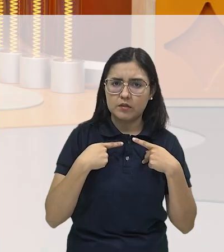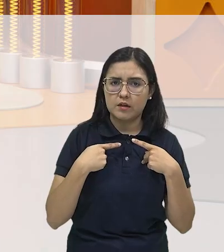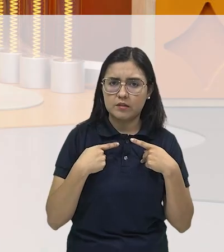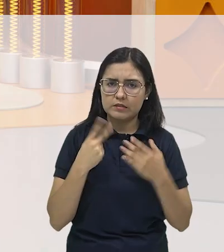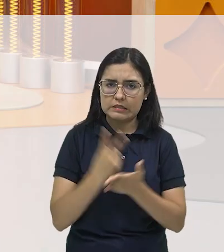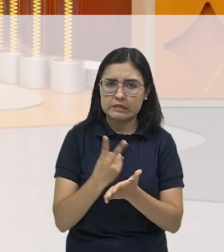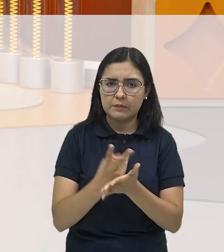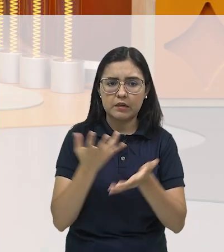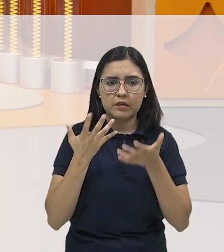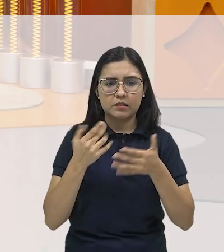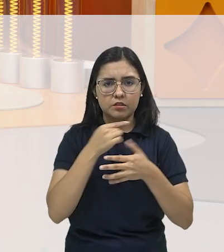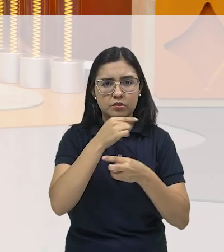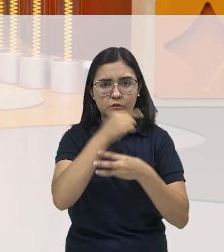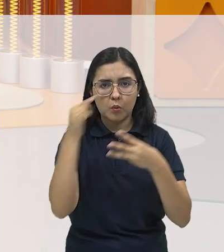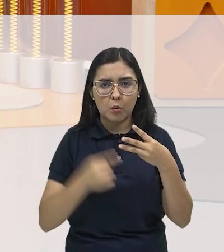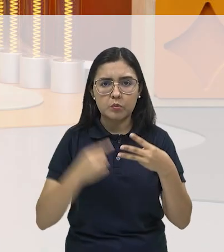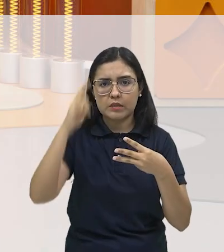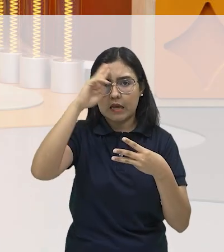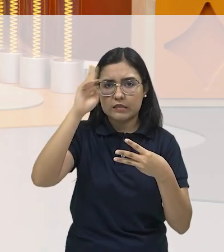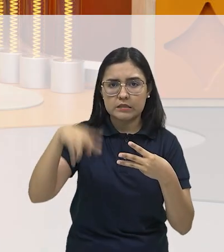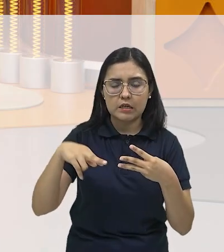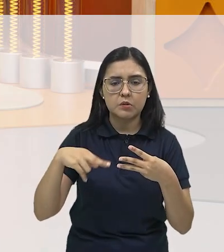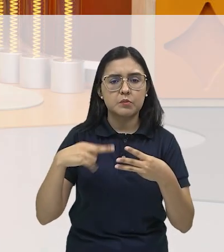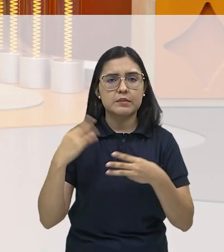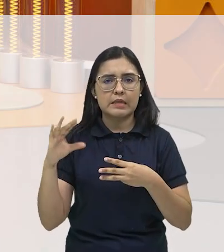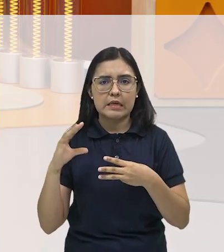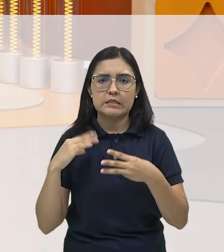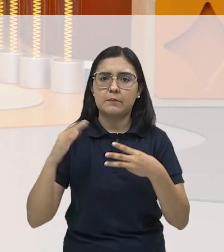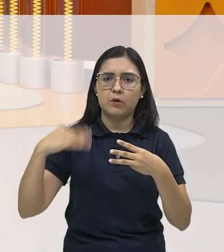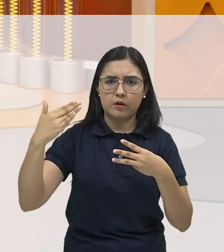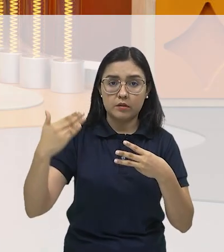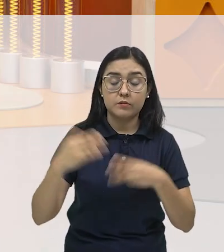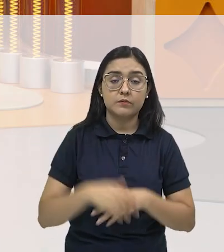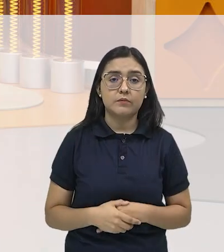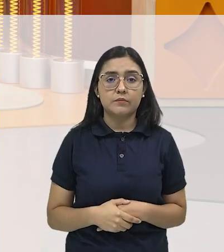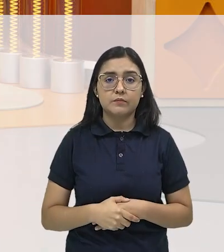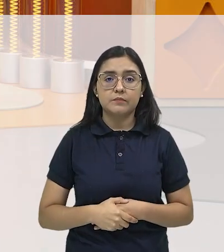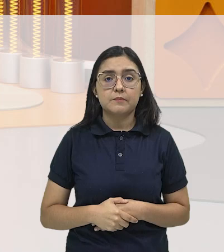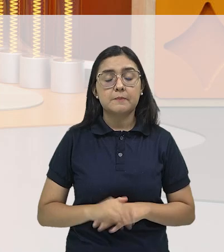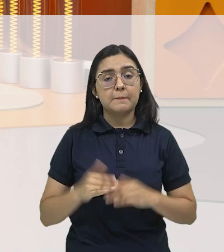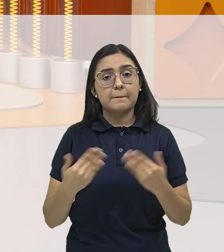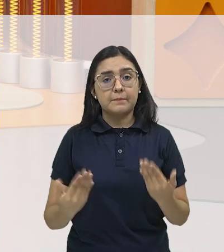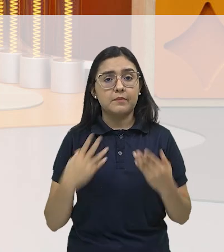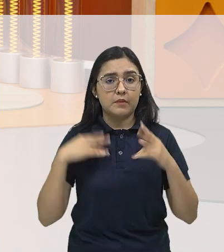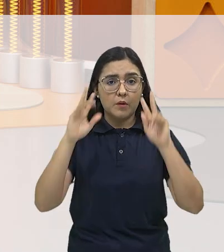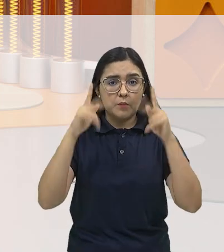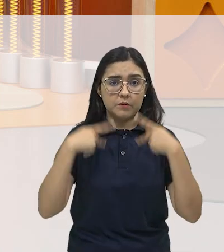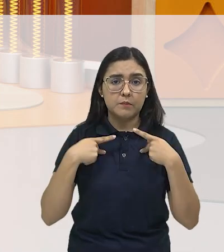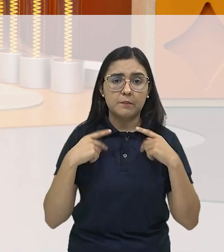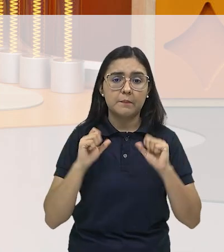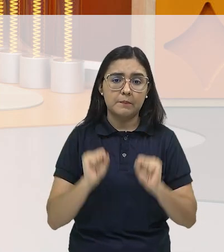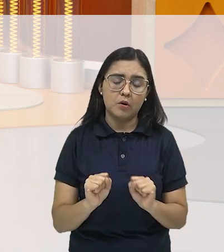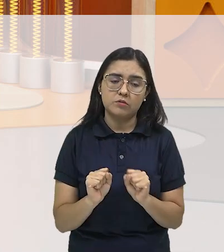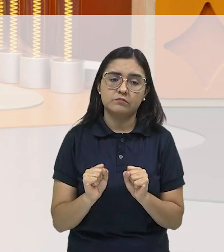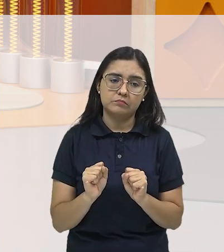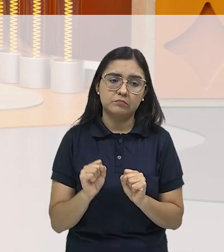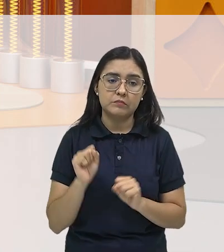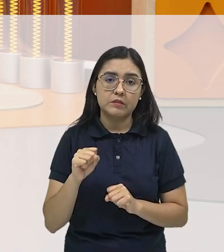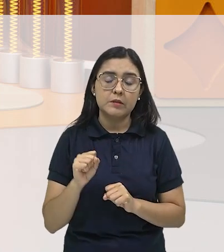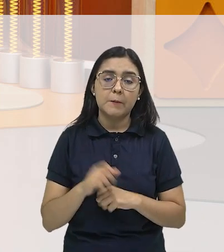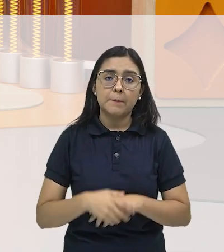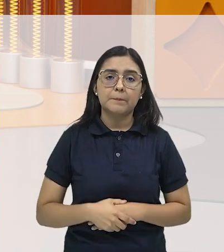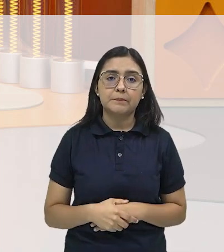buscou essas coisas, né? A razão, ciência e progresso. Olha, a humanidade como um todo, a gente pode apontar que sim, né?